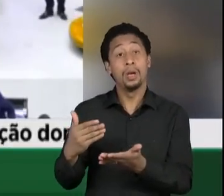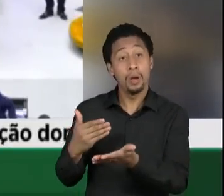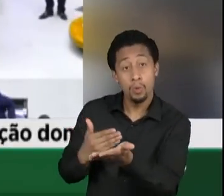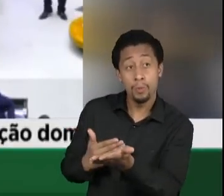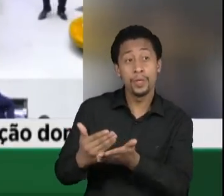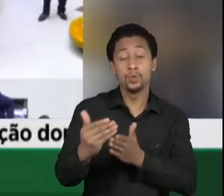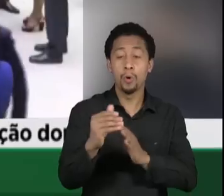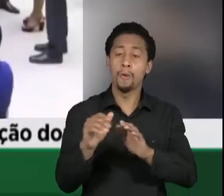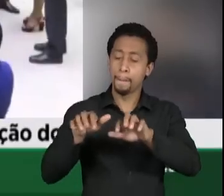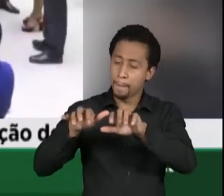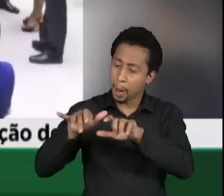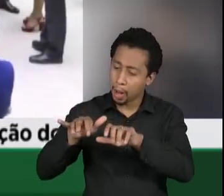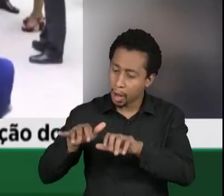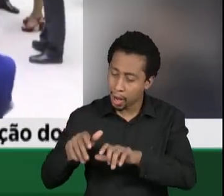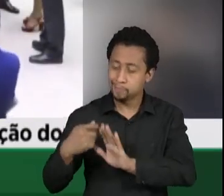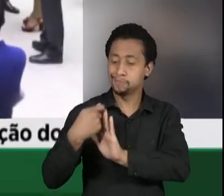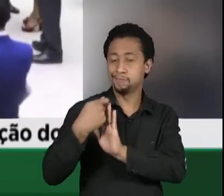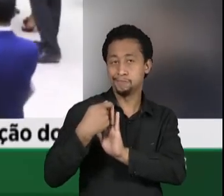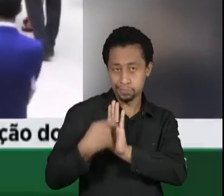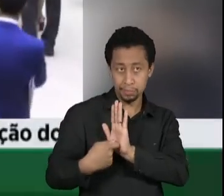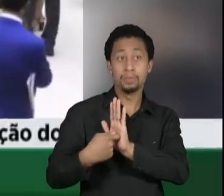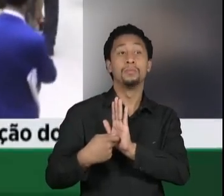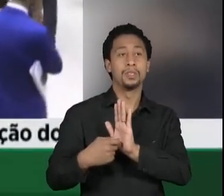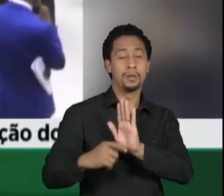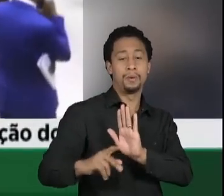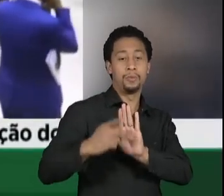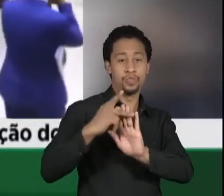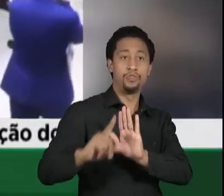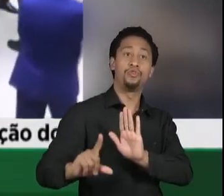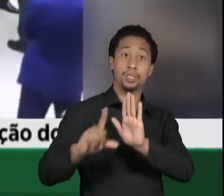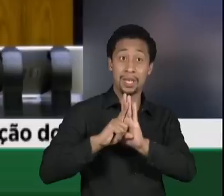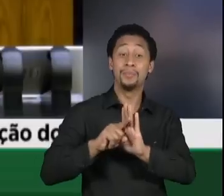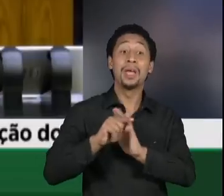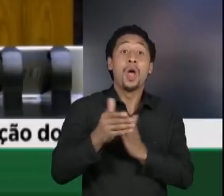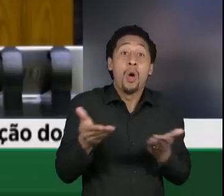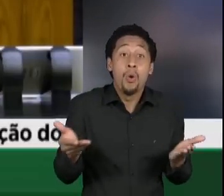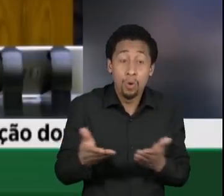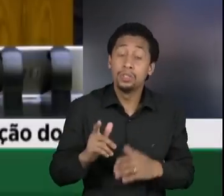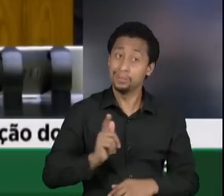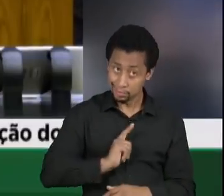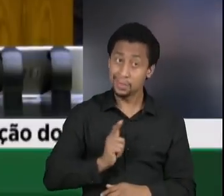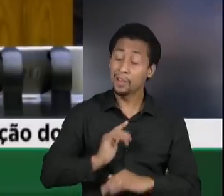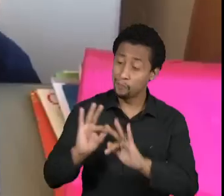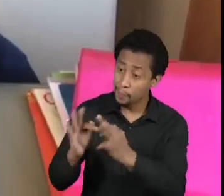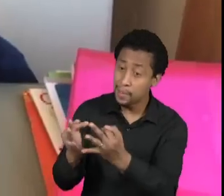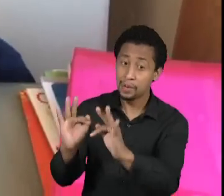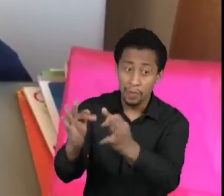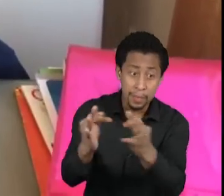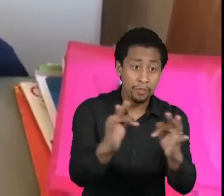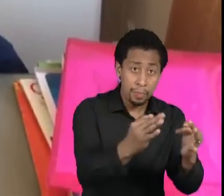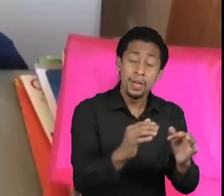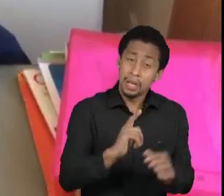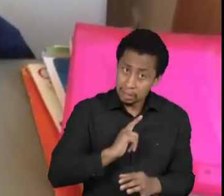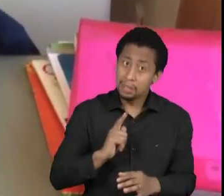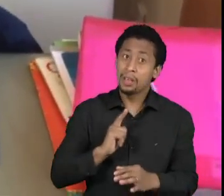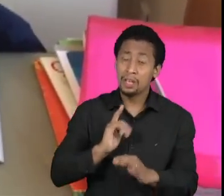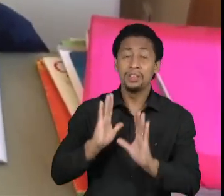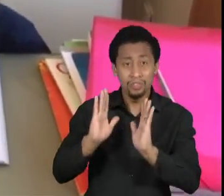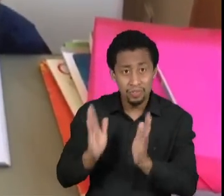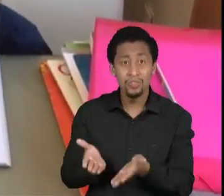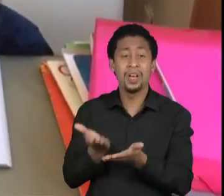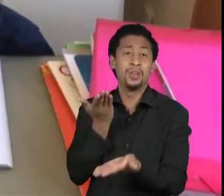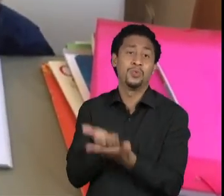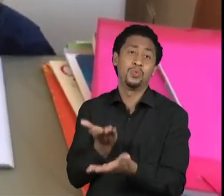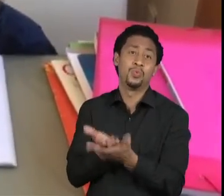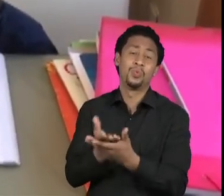Nacional fizesse essa regulamentação na medida em que essas famílias hoje que praticam a educação domiciliar, elas não estão sendo